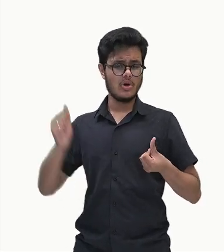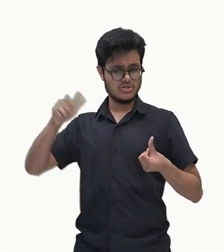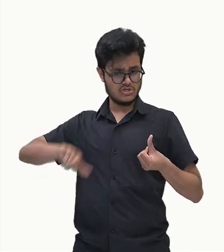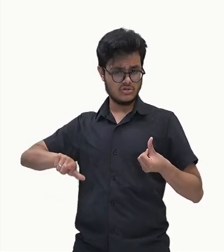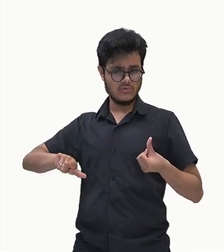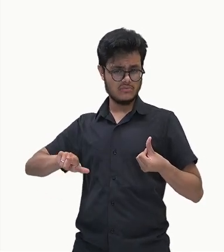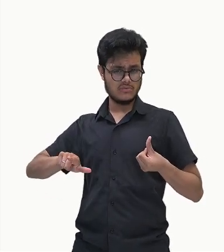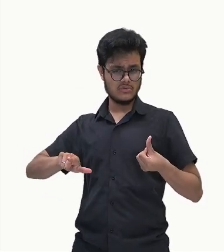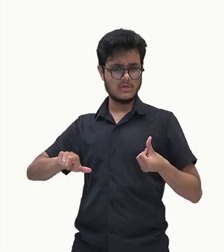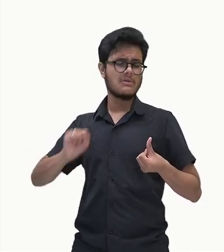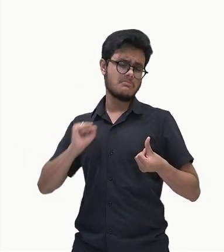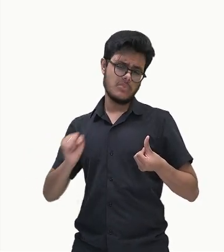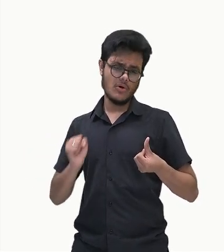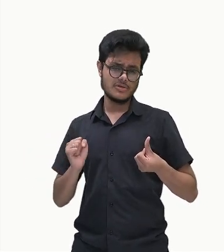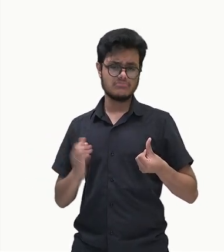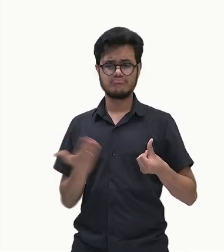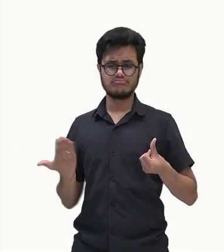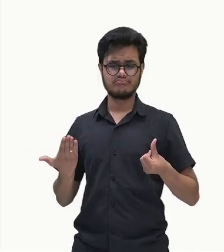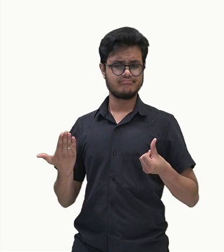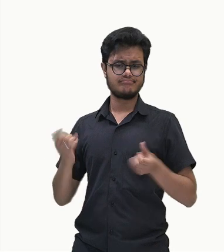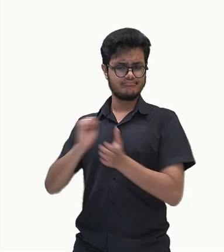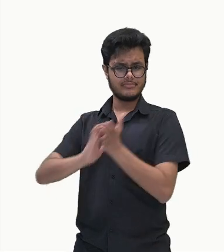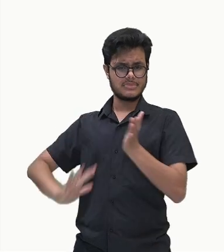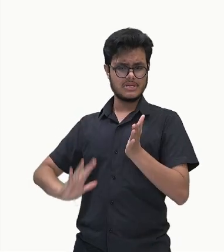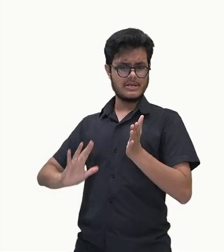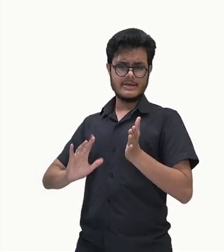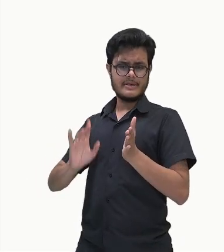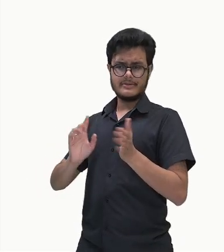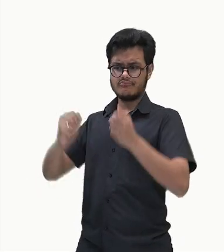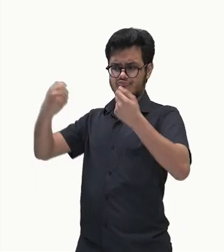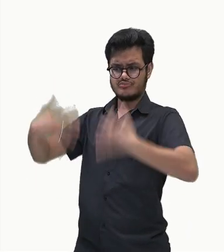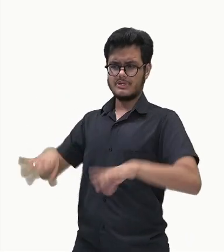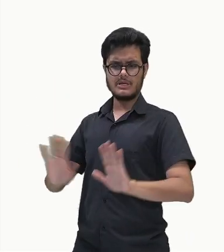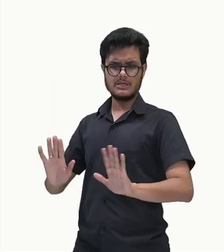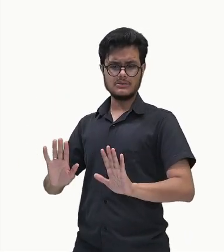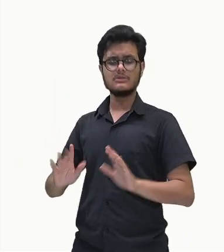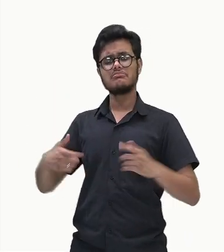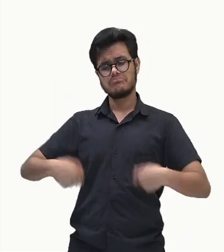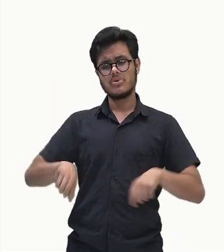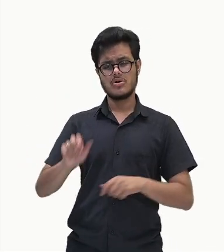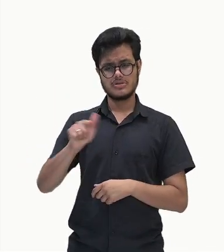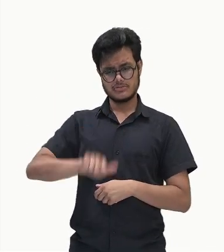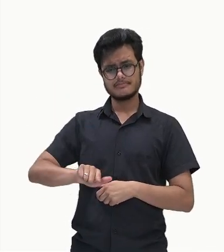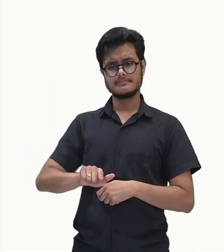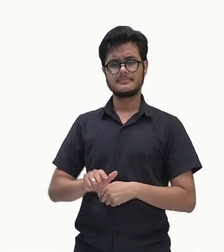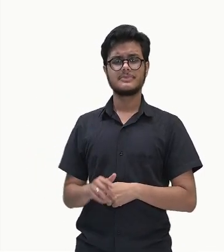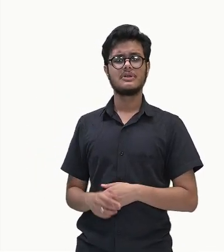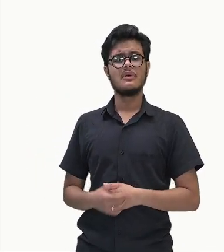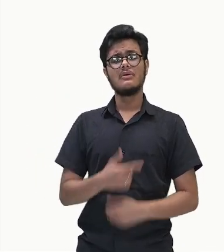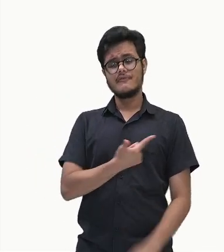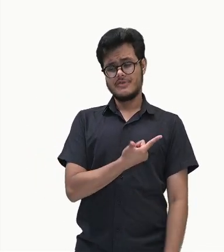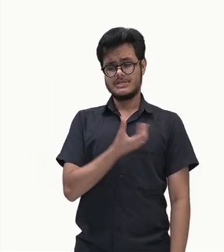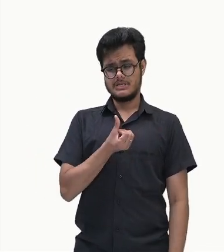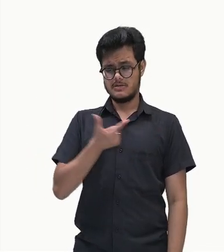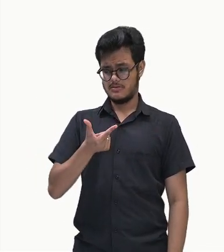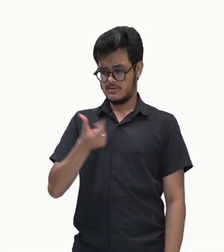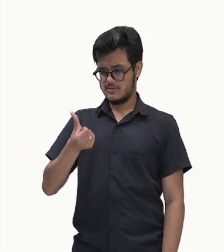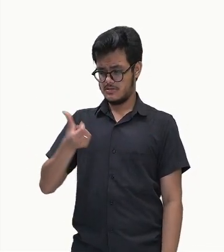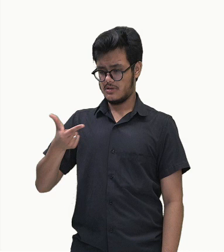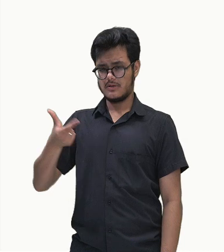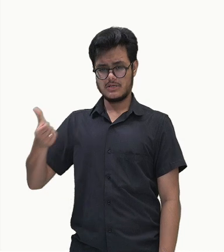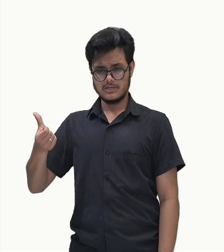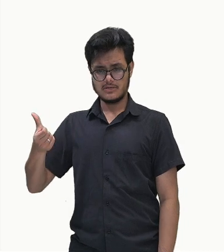mesma letra Posso aqui não tá dizendo que eu não preciso repetir então eu vou ter 26 para as